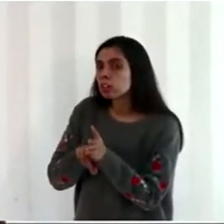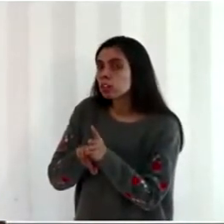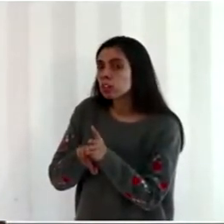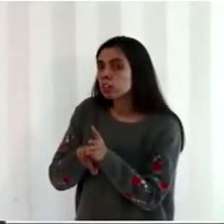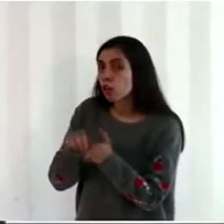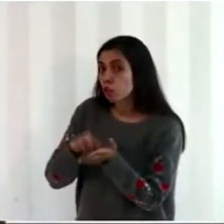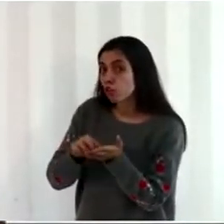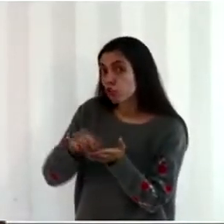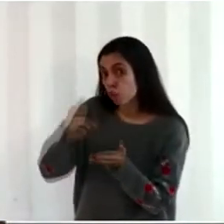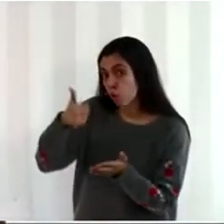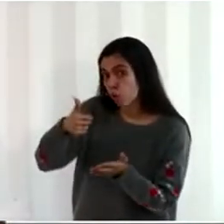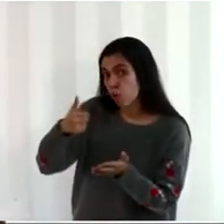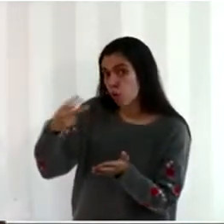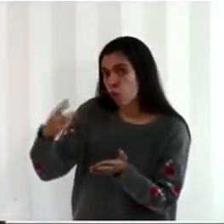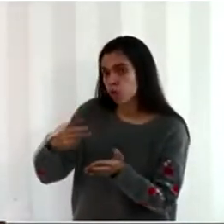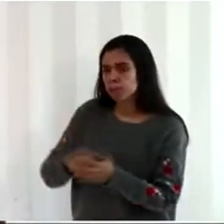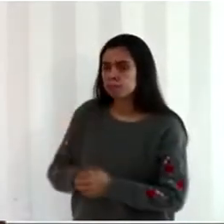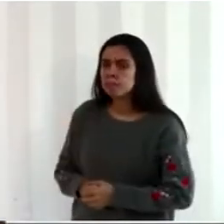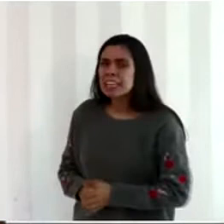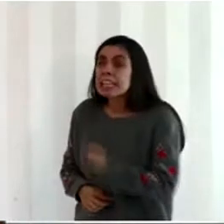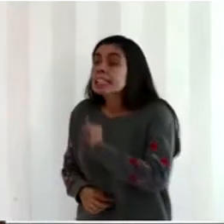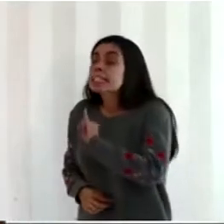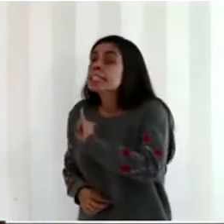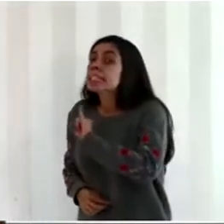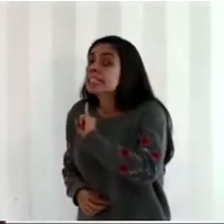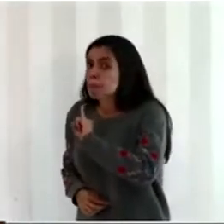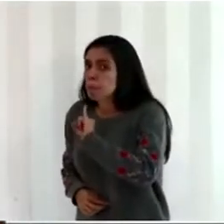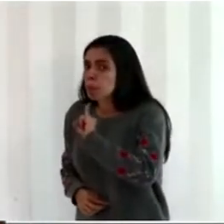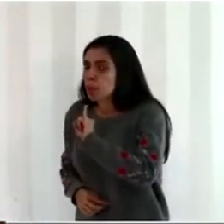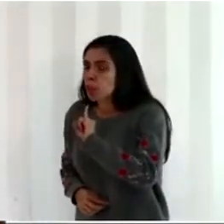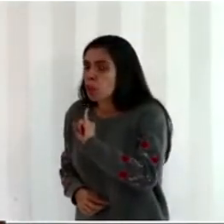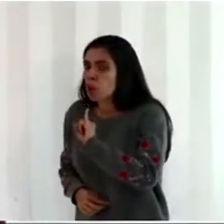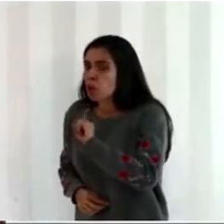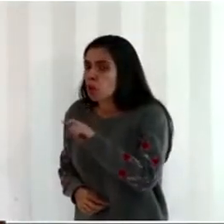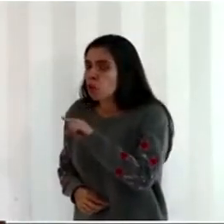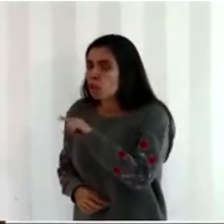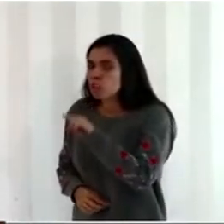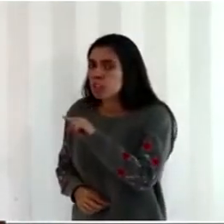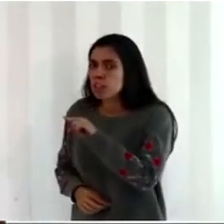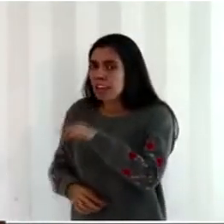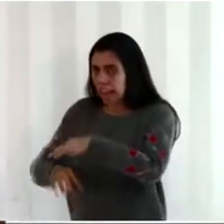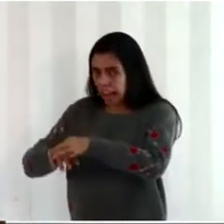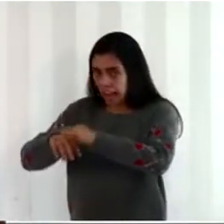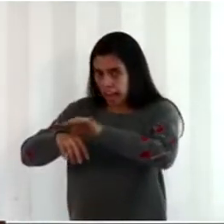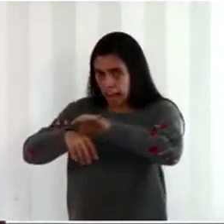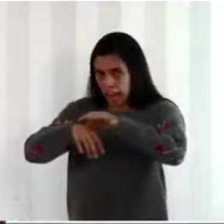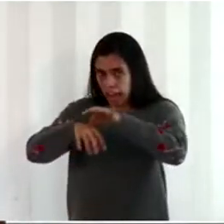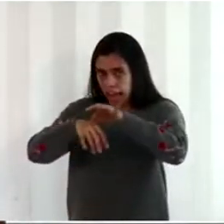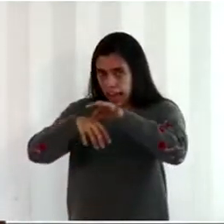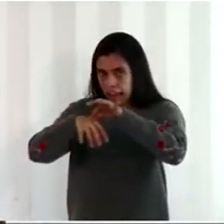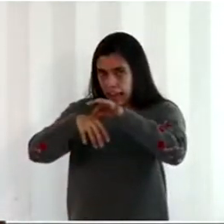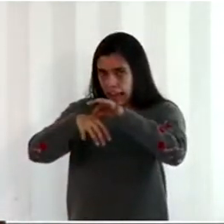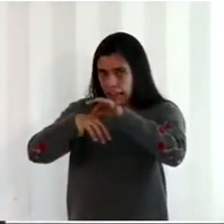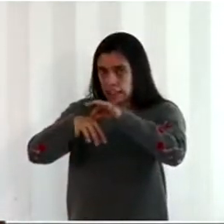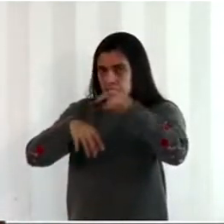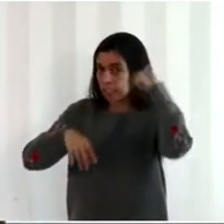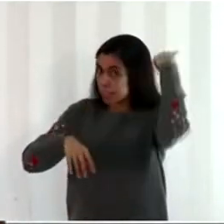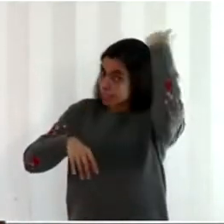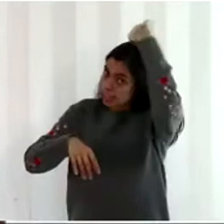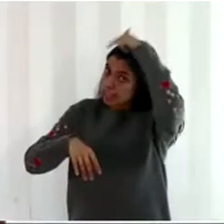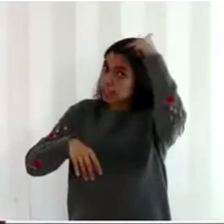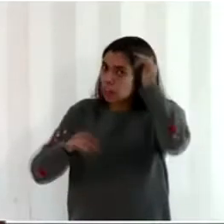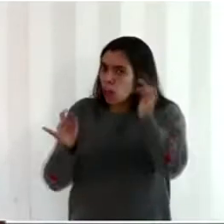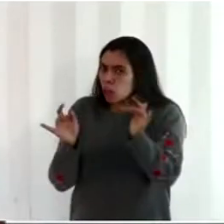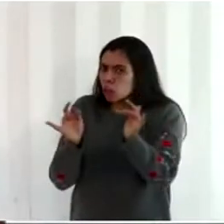12, leva carne santa na orla de sua veste, e ela vier a tocar no pão, ou